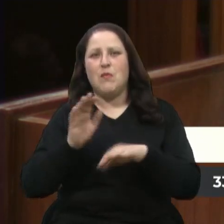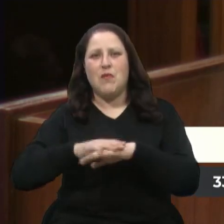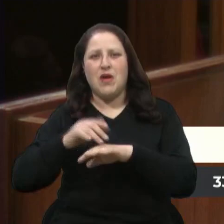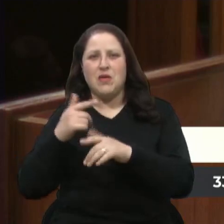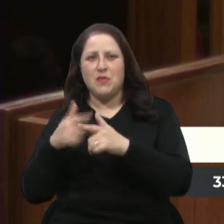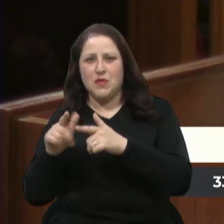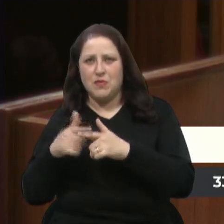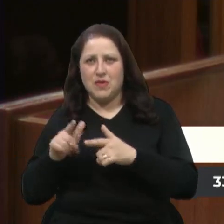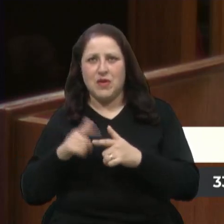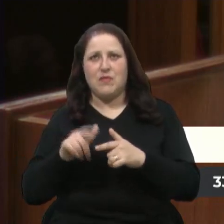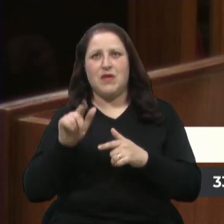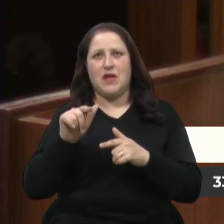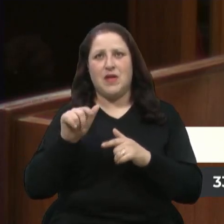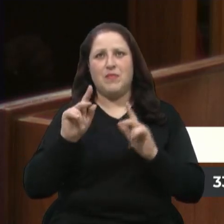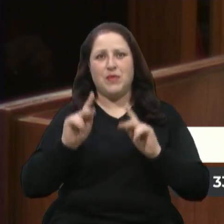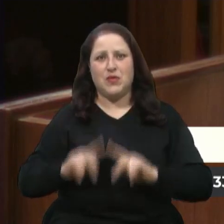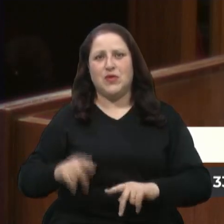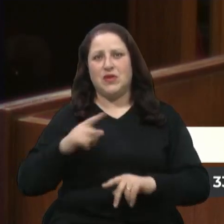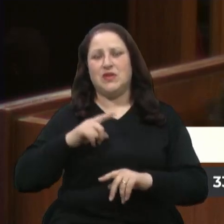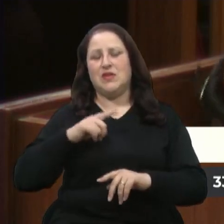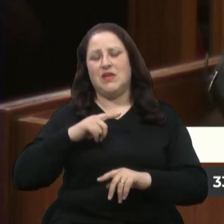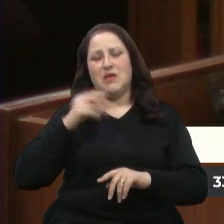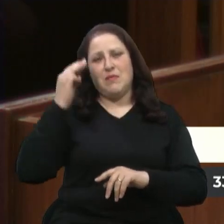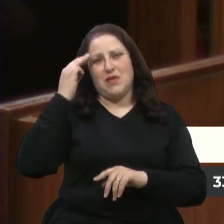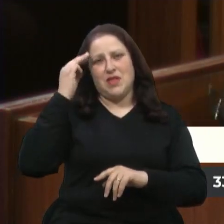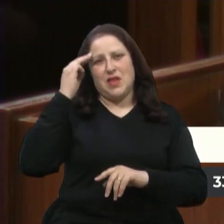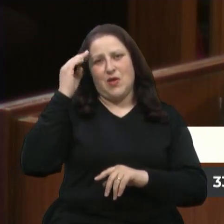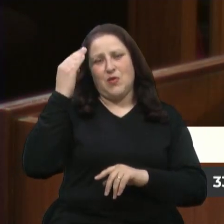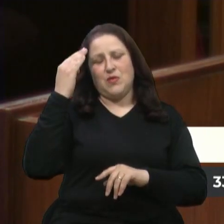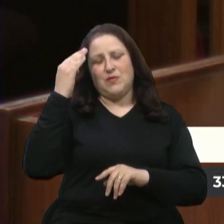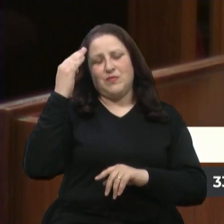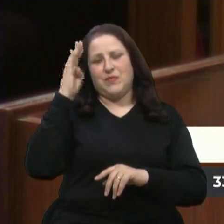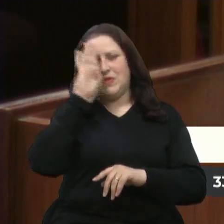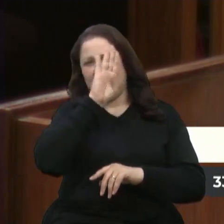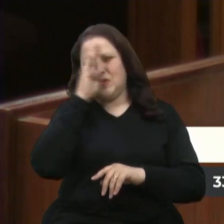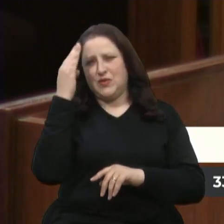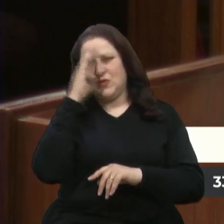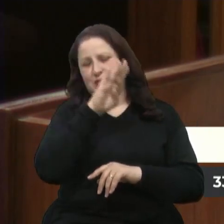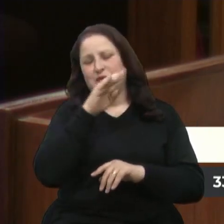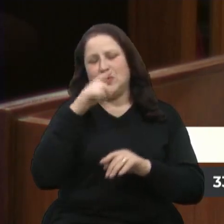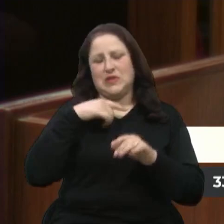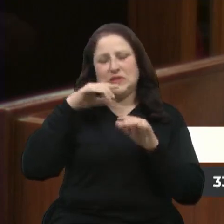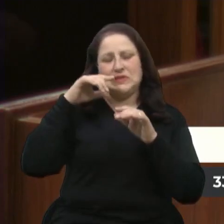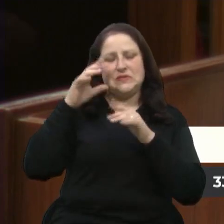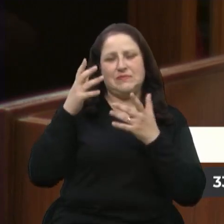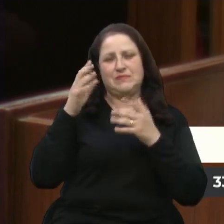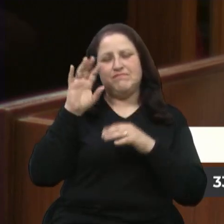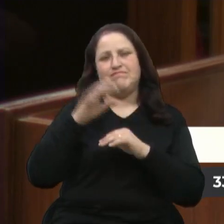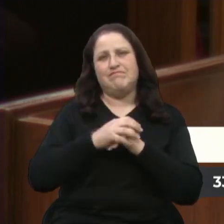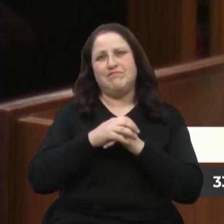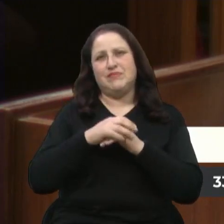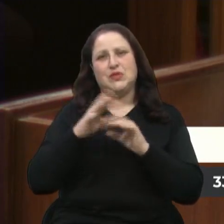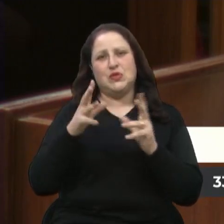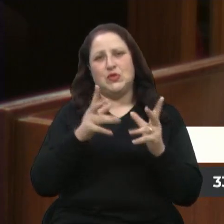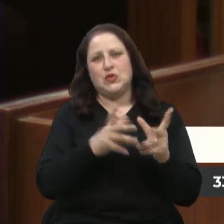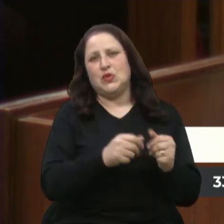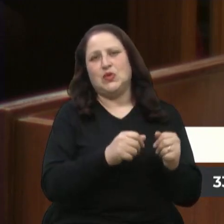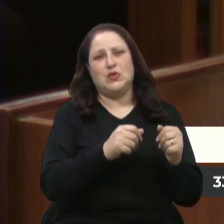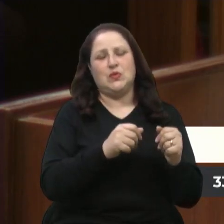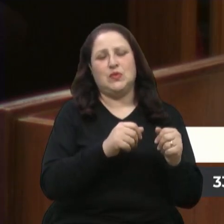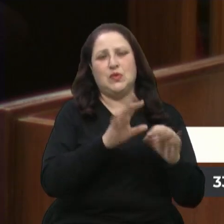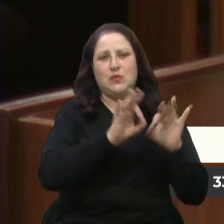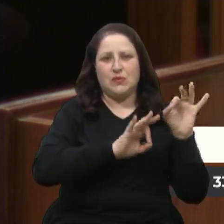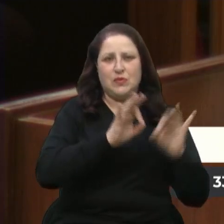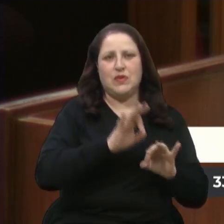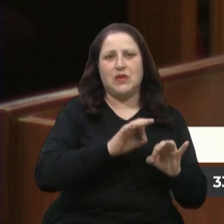são pessoas que têm transtorno mental. Então, toda a rede se mobiliza, chega na parte final, não, né? Aí